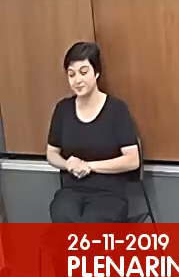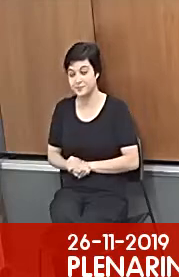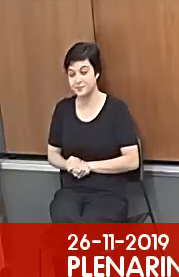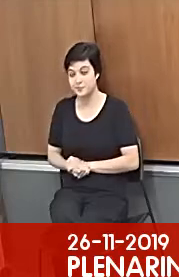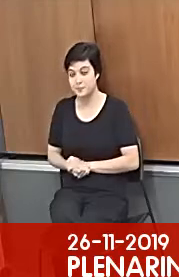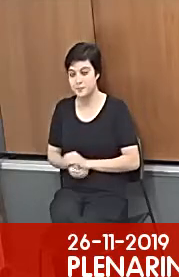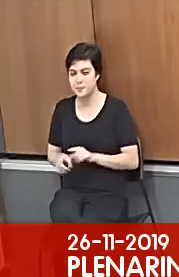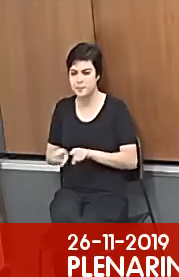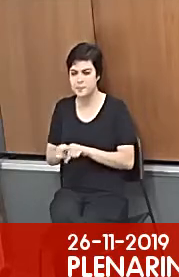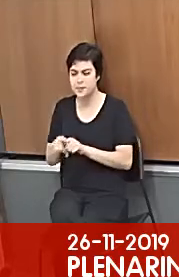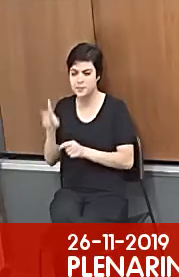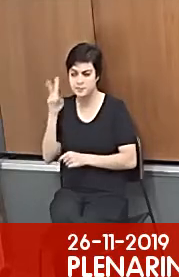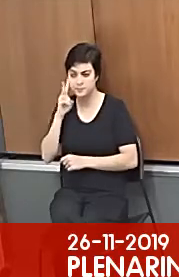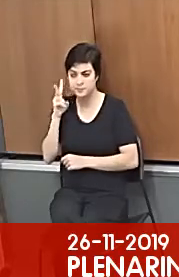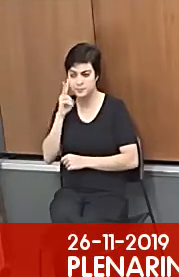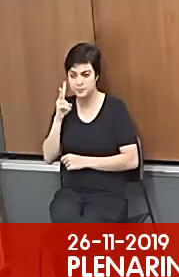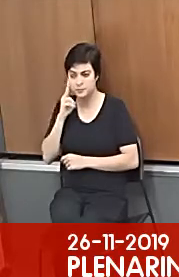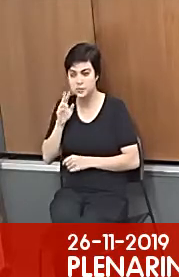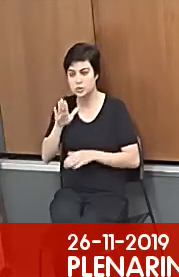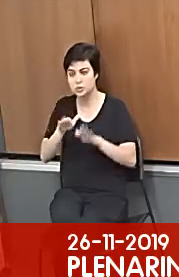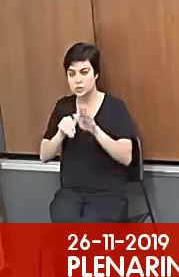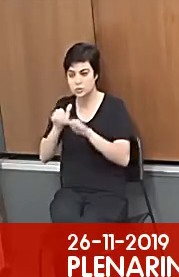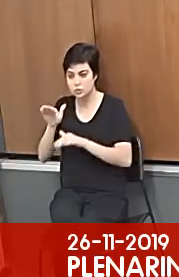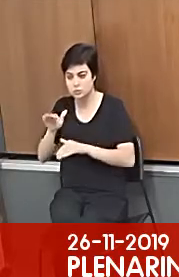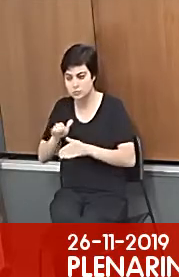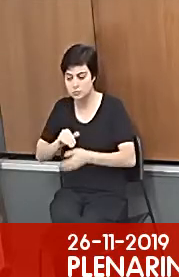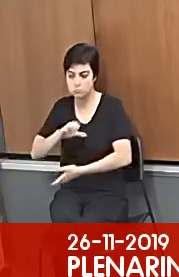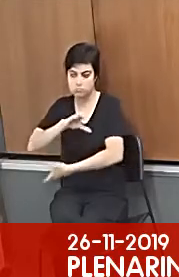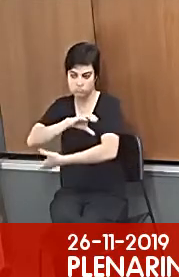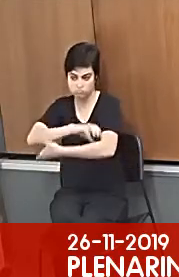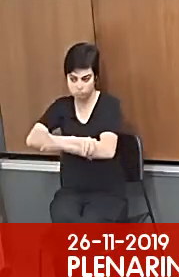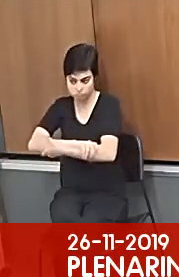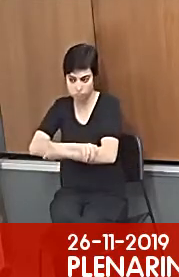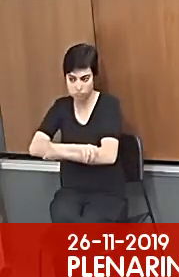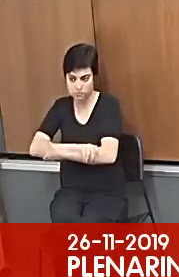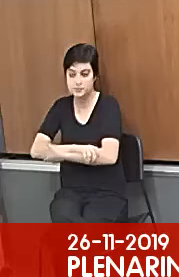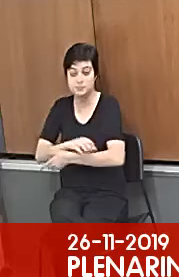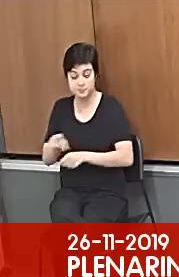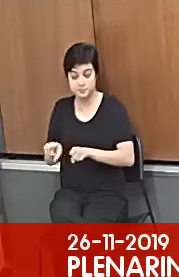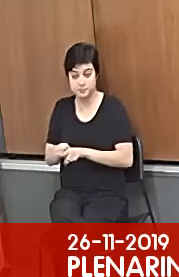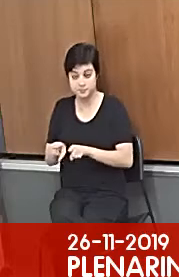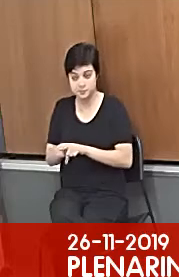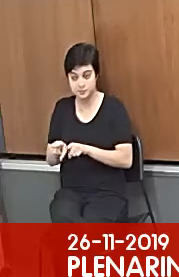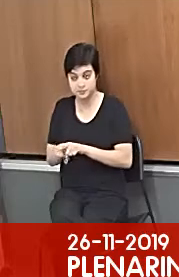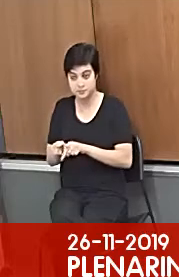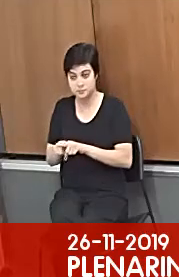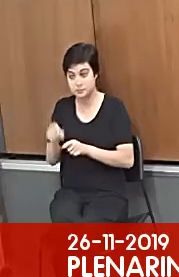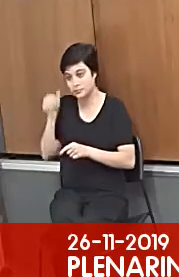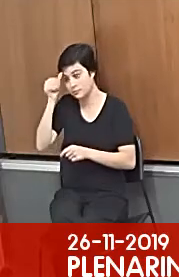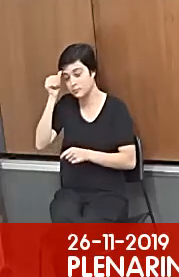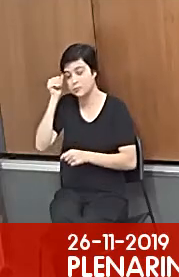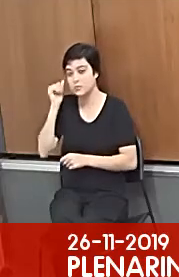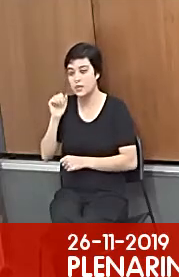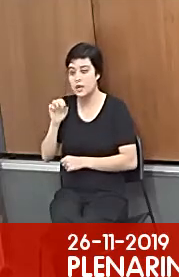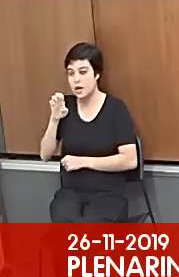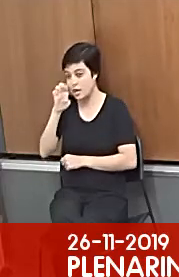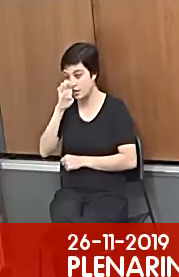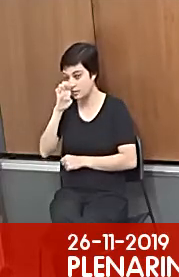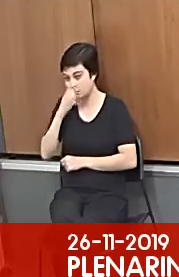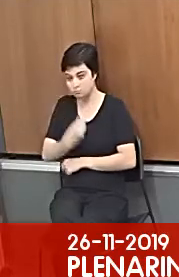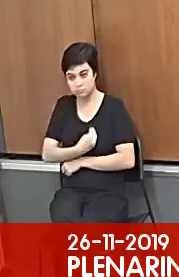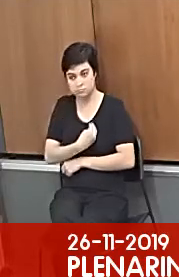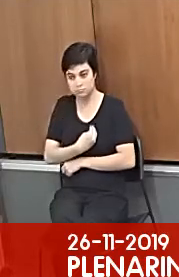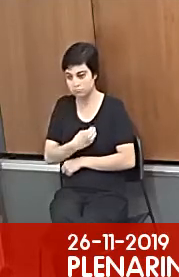só relembrar que foram convidados também a ASMIG, Associação dos Surdos de Minas Gerais, aqui a Edna, né? Não pôde